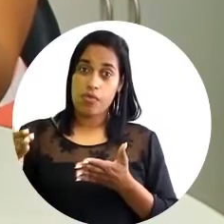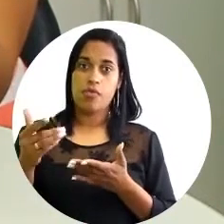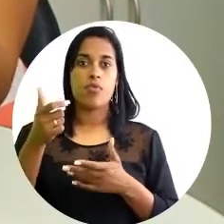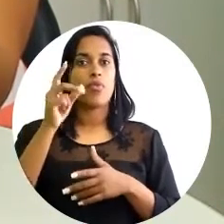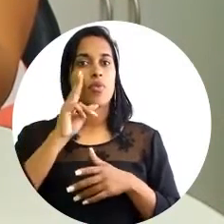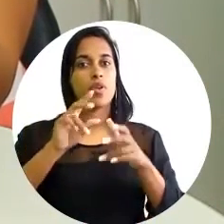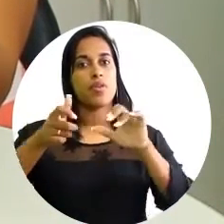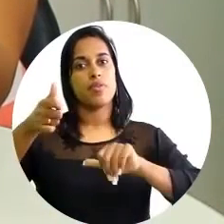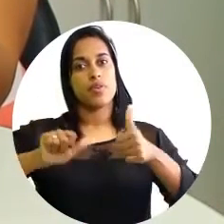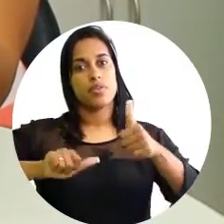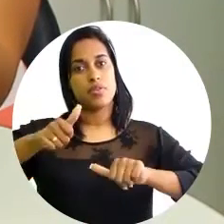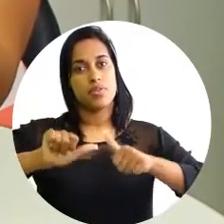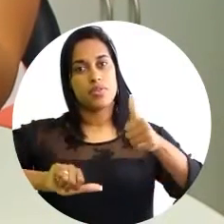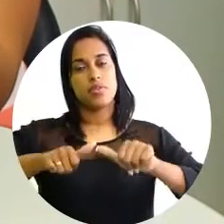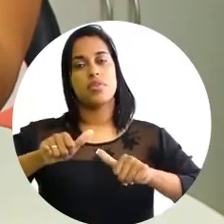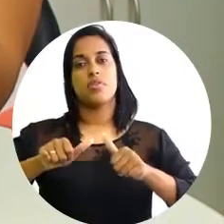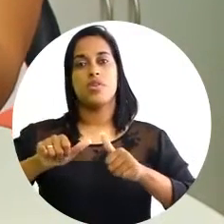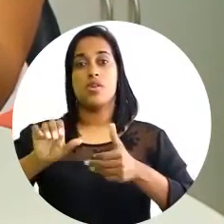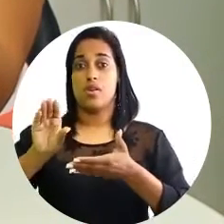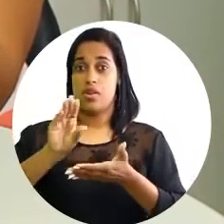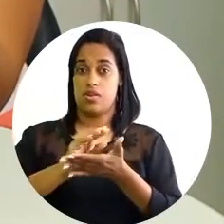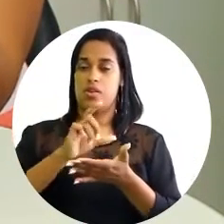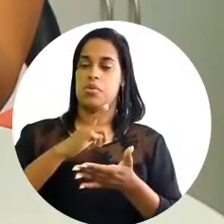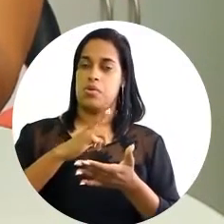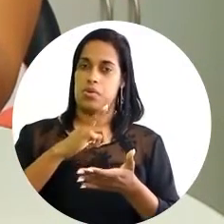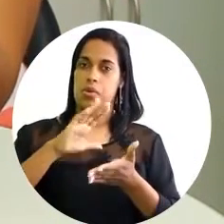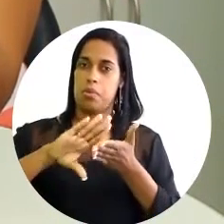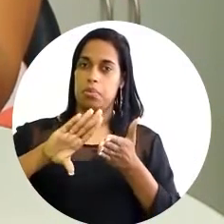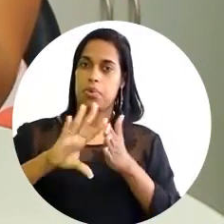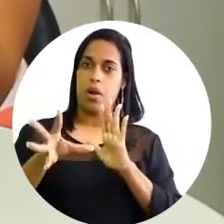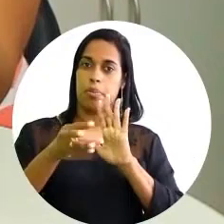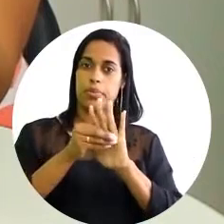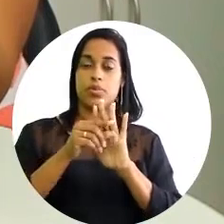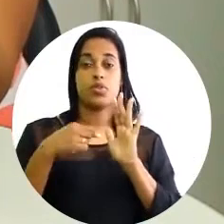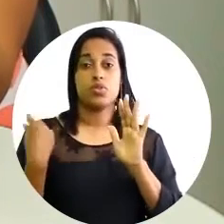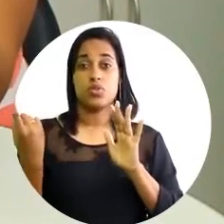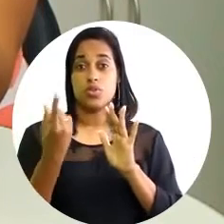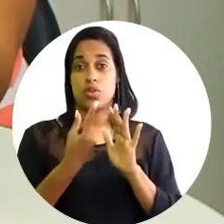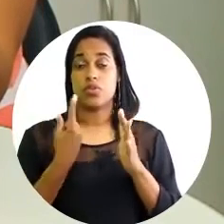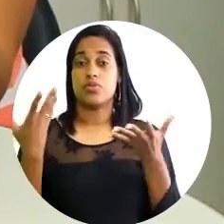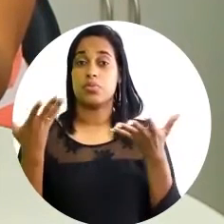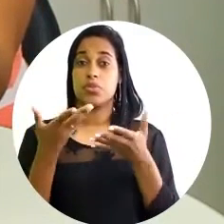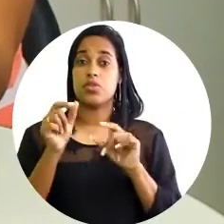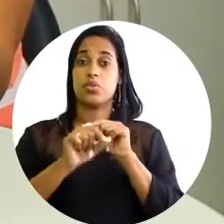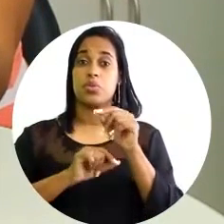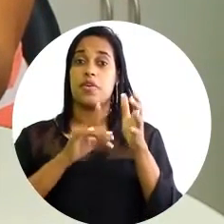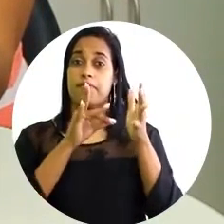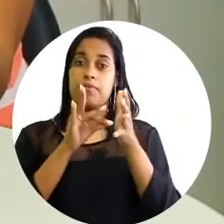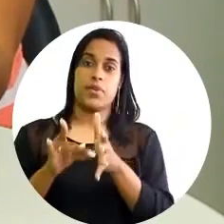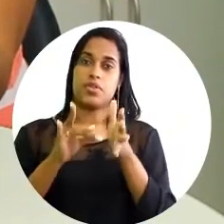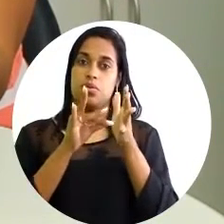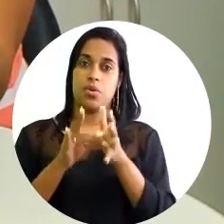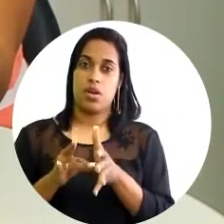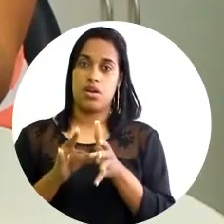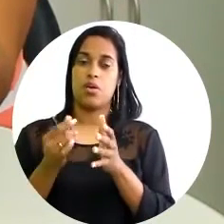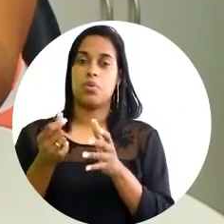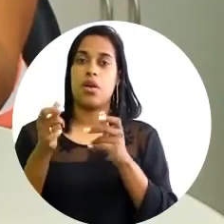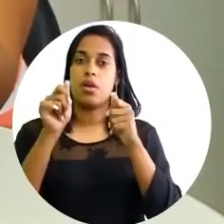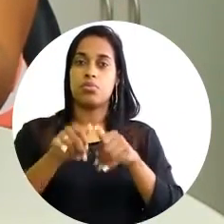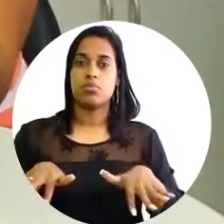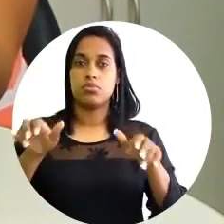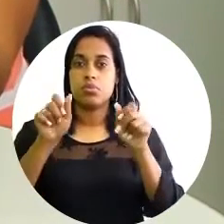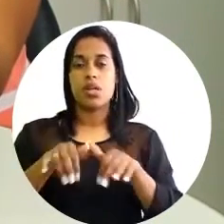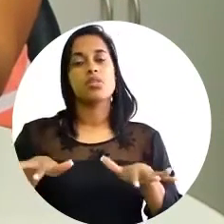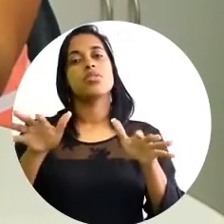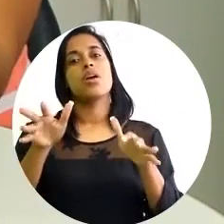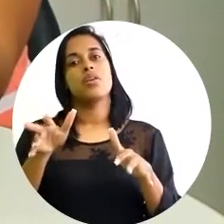que a gente verifica que esse recurso foi depositado em conta corrente, nós vamos agora efetuar a